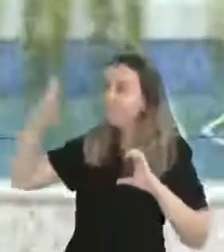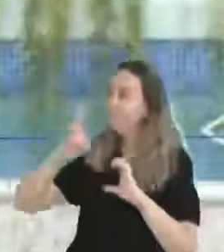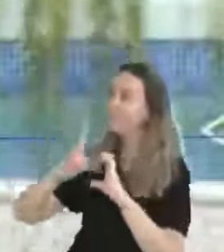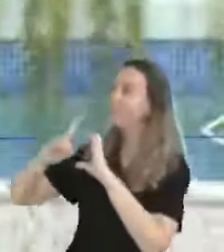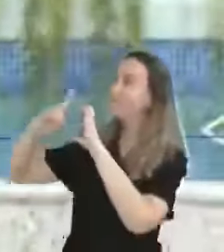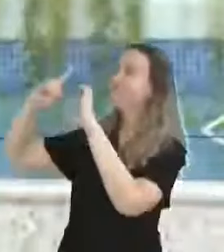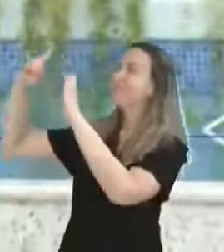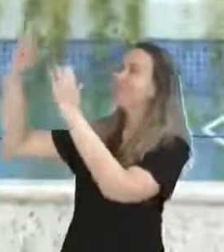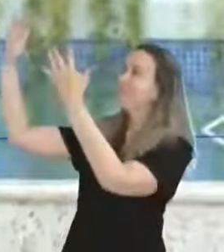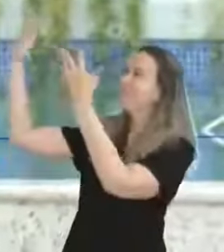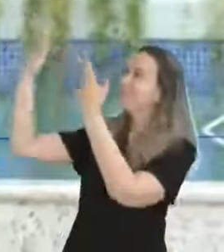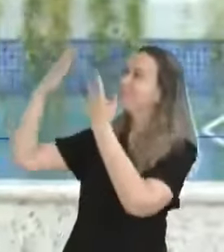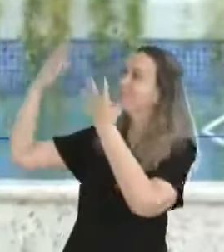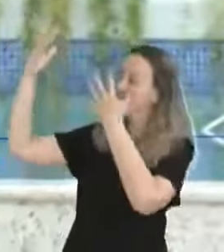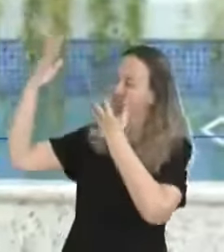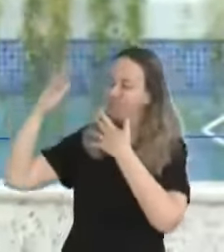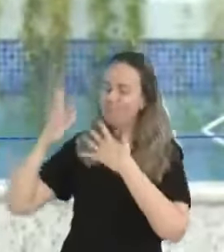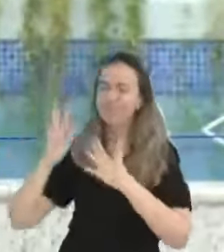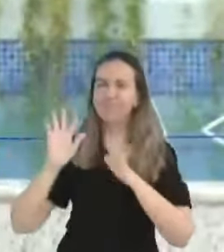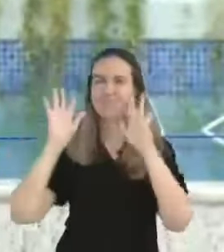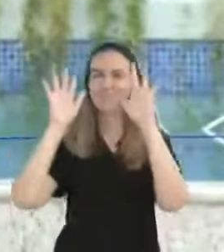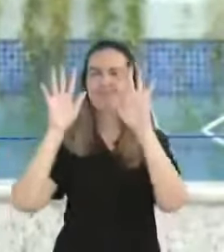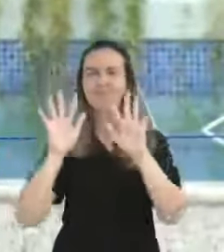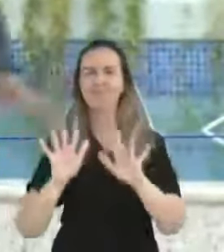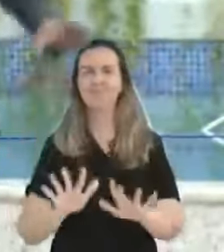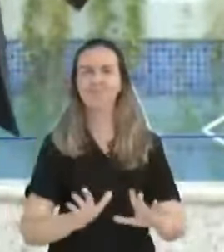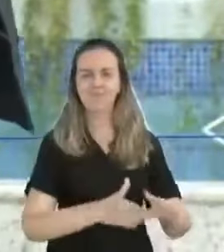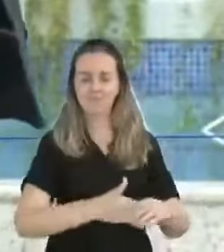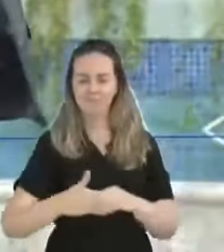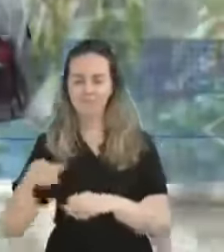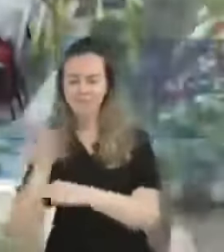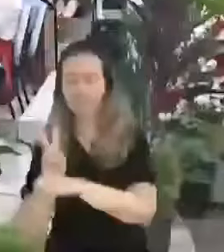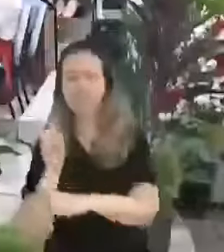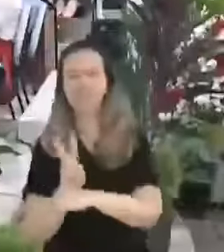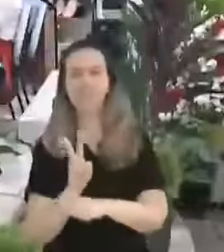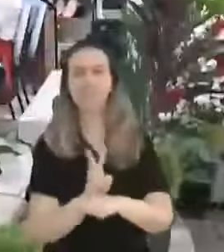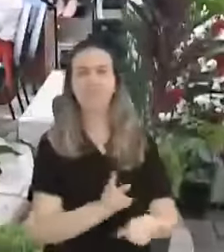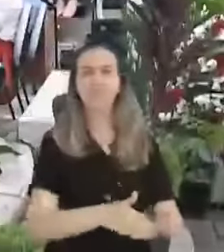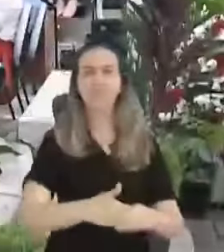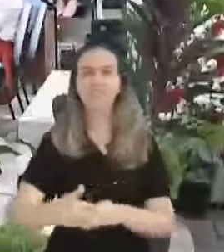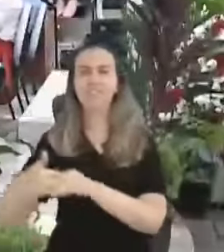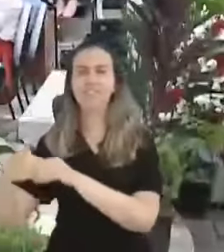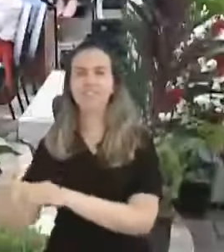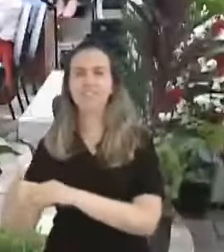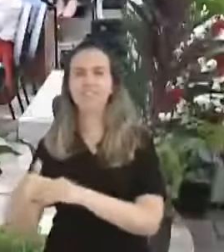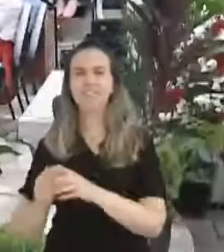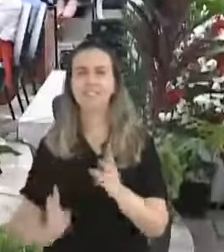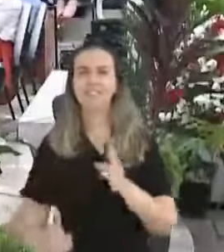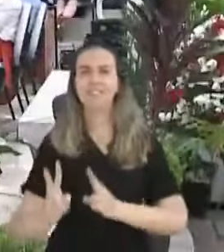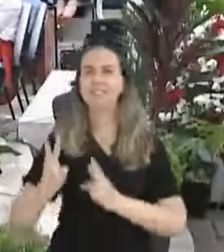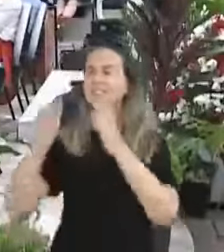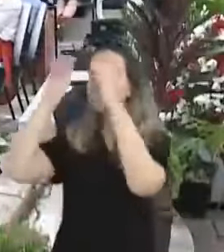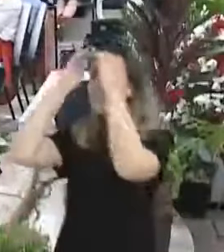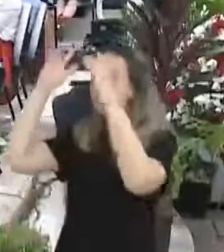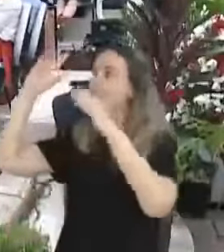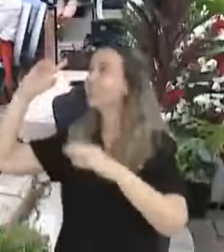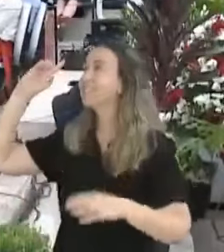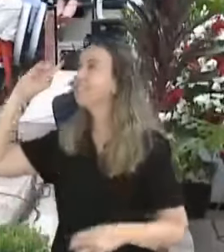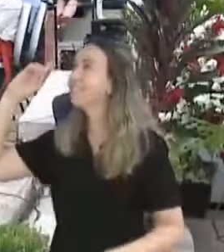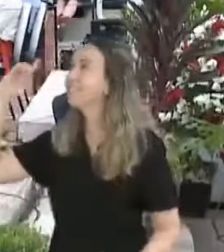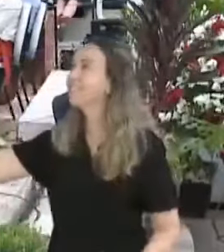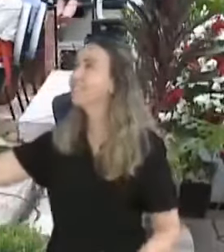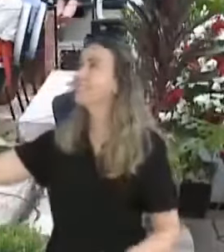nós nos converteremos, renova os nossos dias como antes. Está escrito em Ezequiel, no